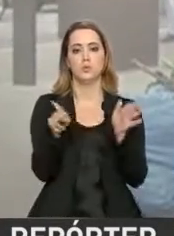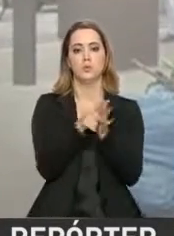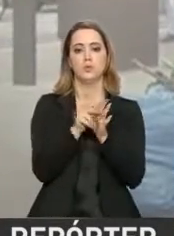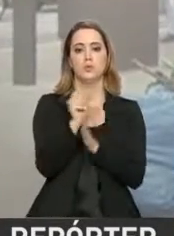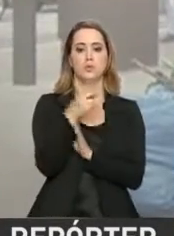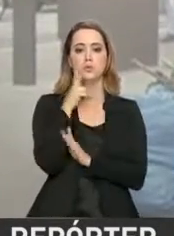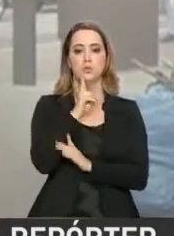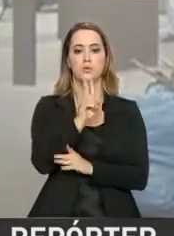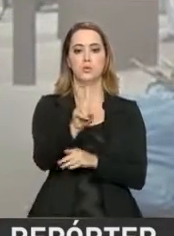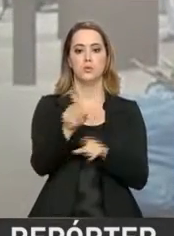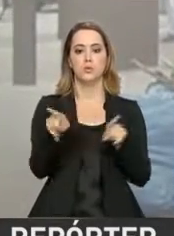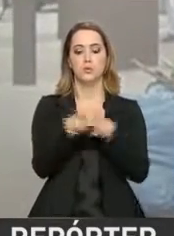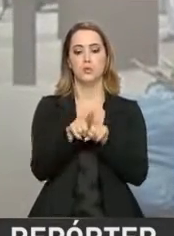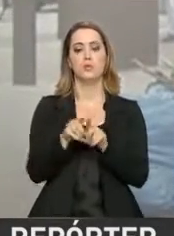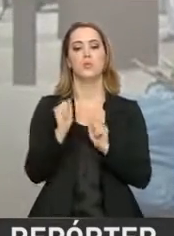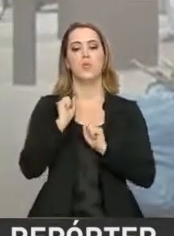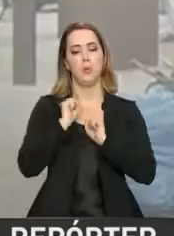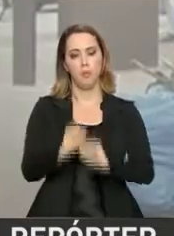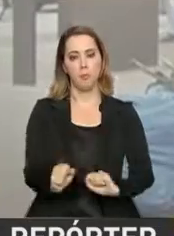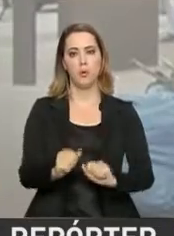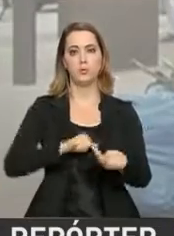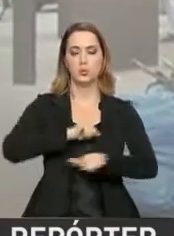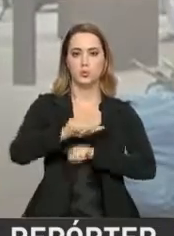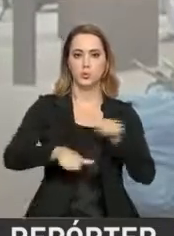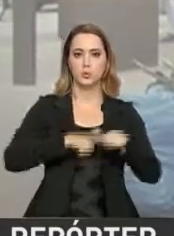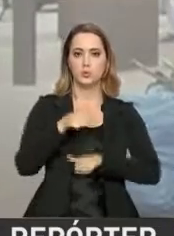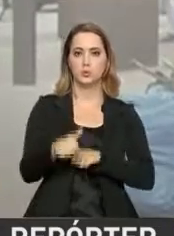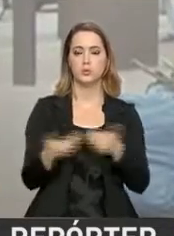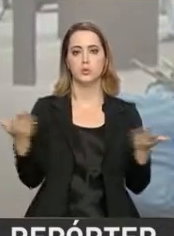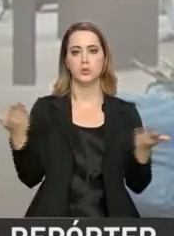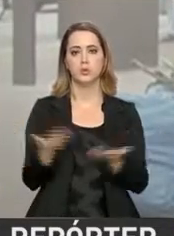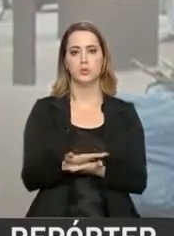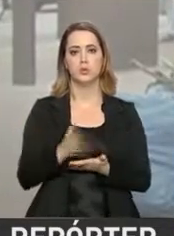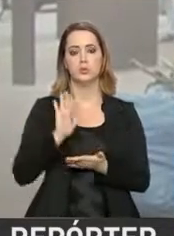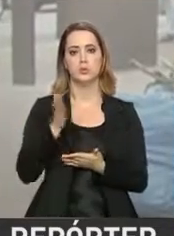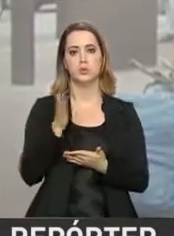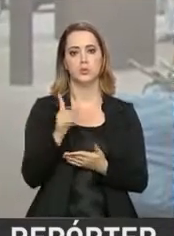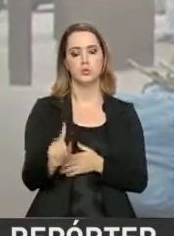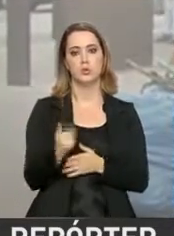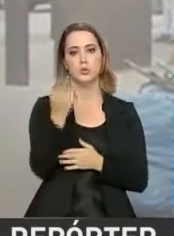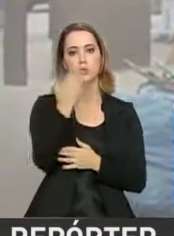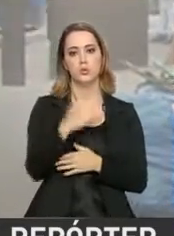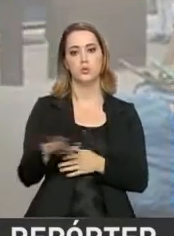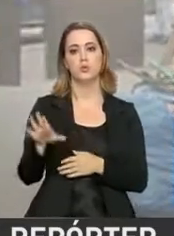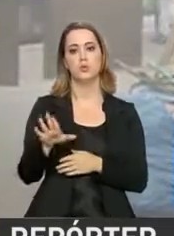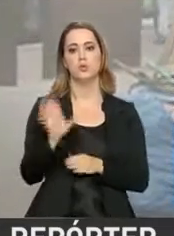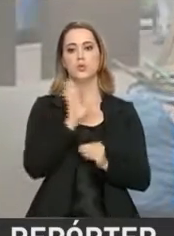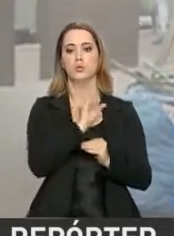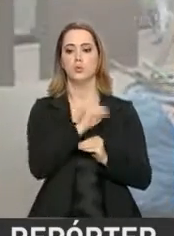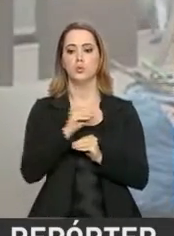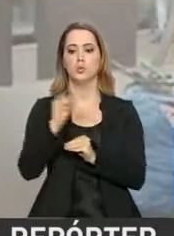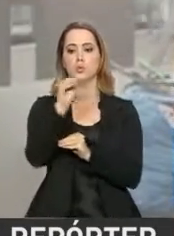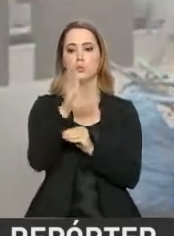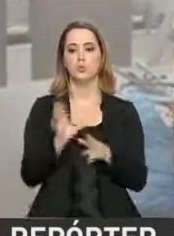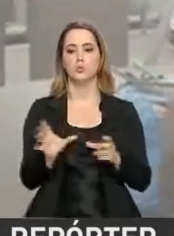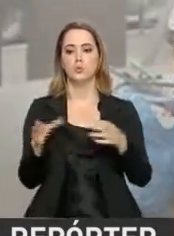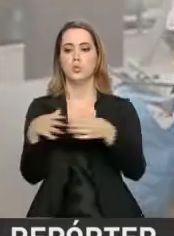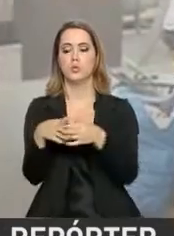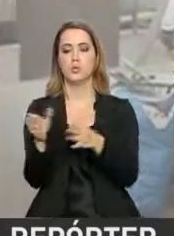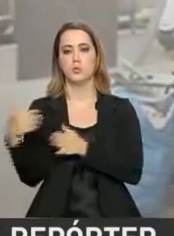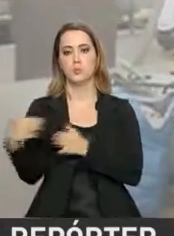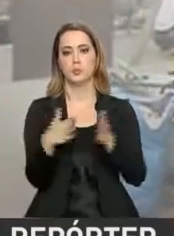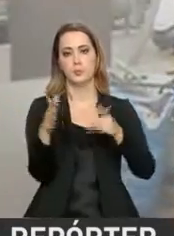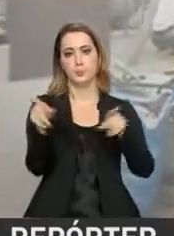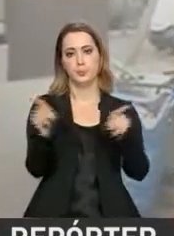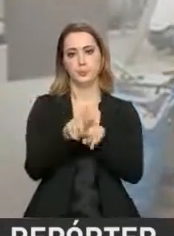a gente vê que tem oportunidade, né, da gente estar. Hoje eu já estou há 1 ano e 1 mês na equipe do consultório na rua. E